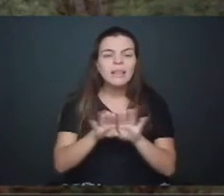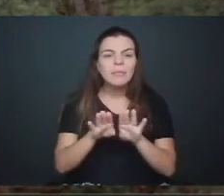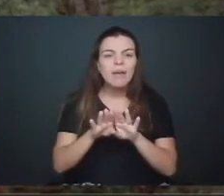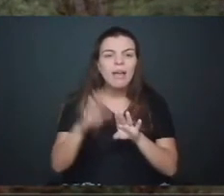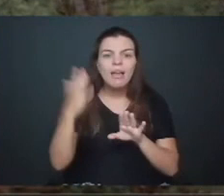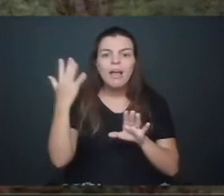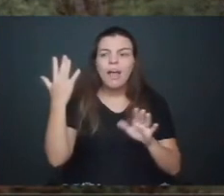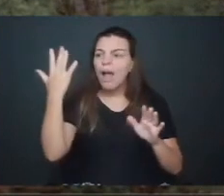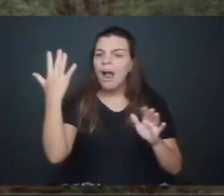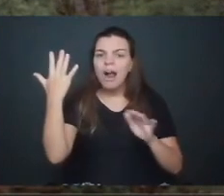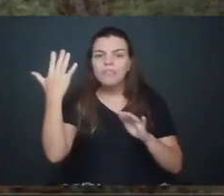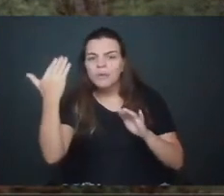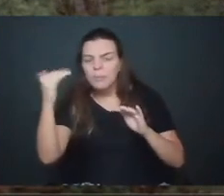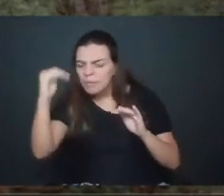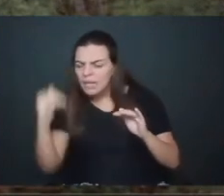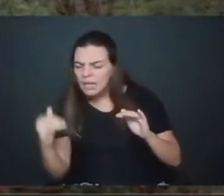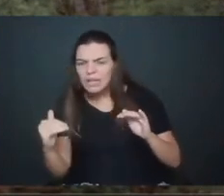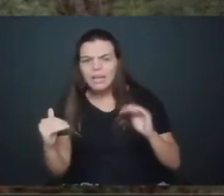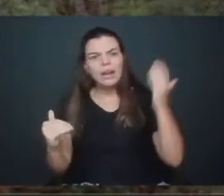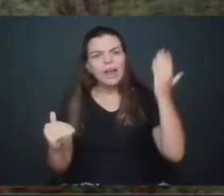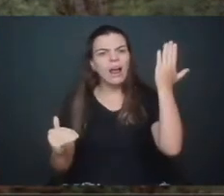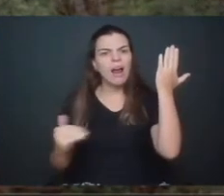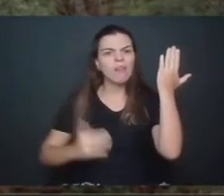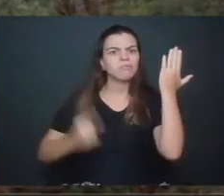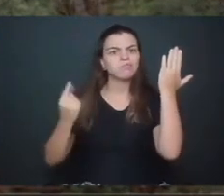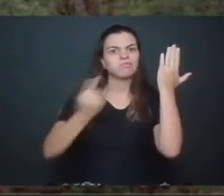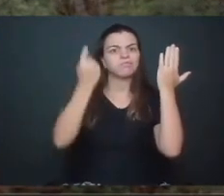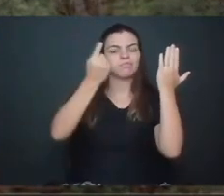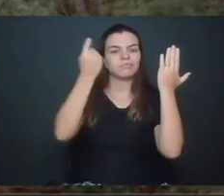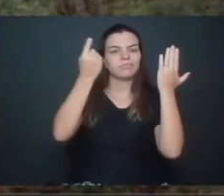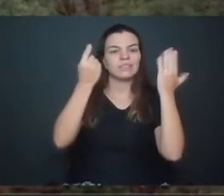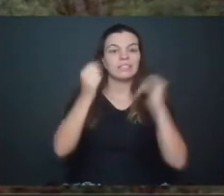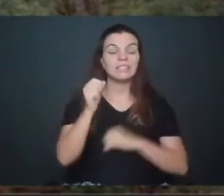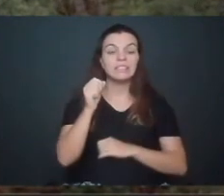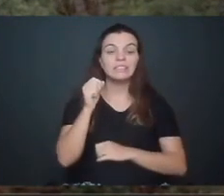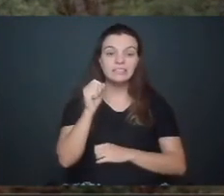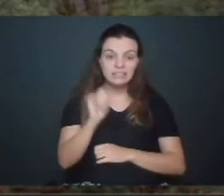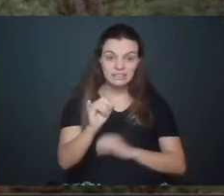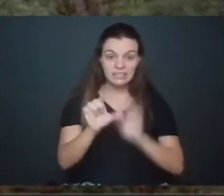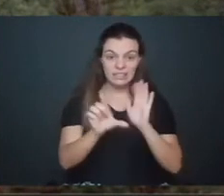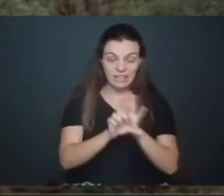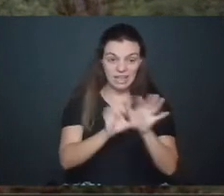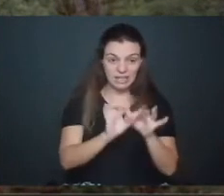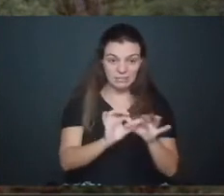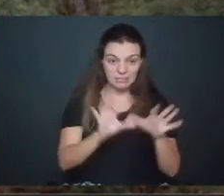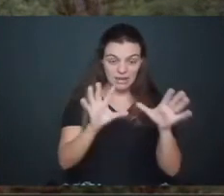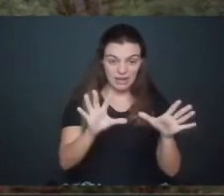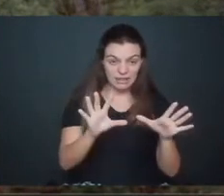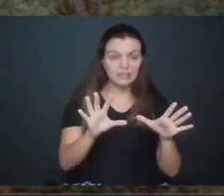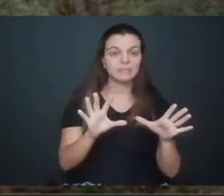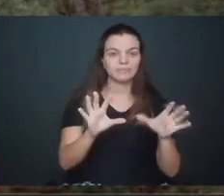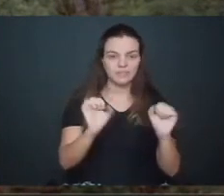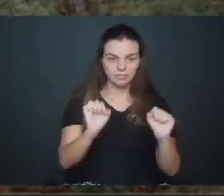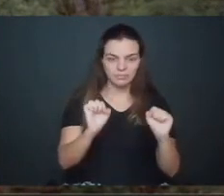permitisse fazer um raleio ali, um manejo, ia dar várias outras, tipo mãe. Não, não pode. Ah, então fica assim, fica